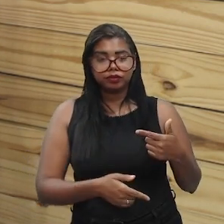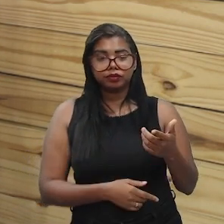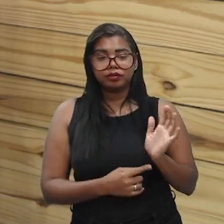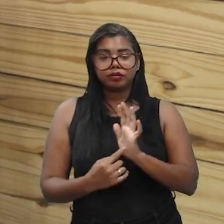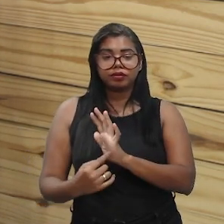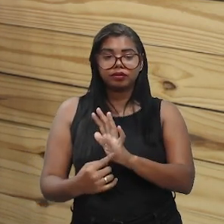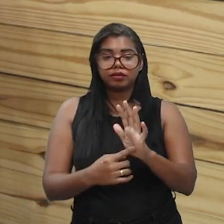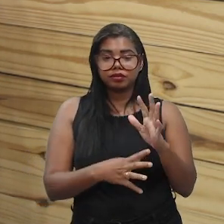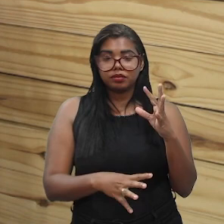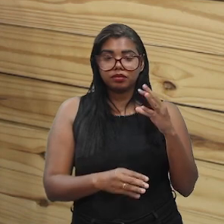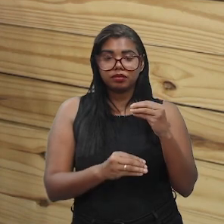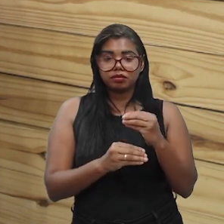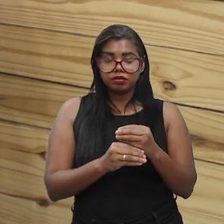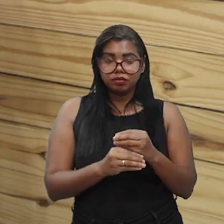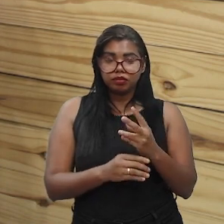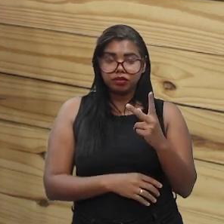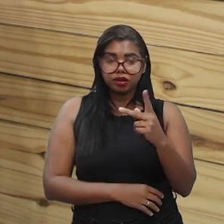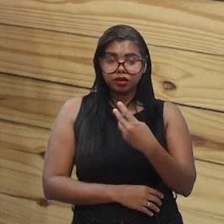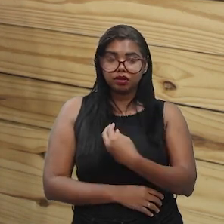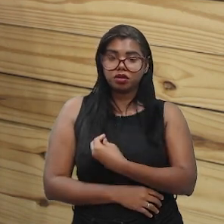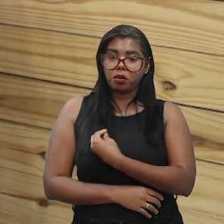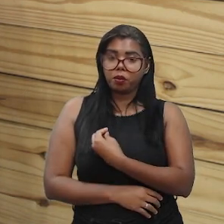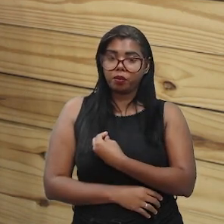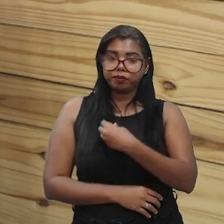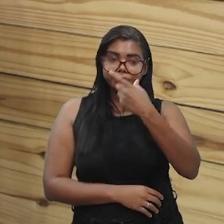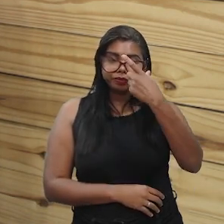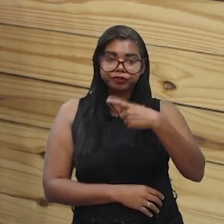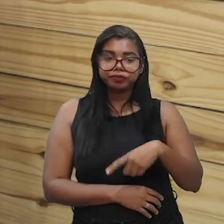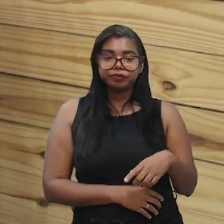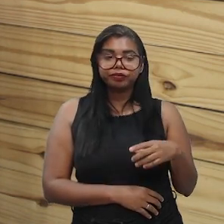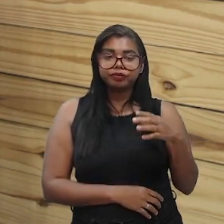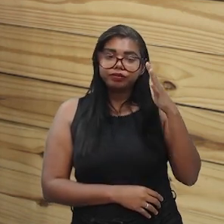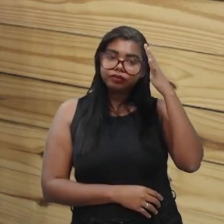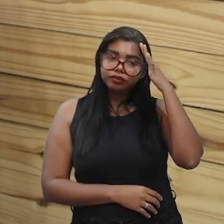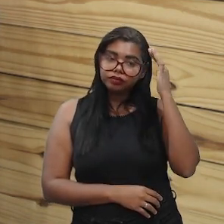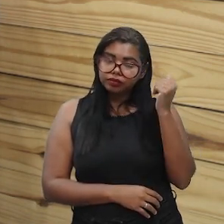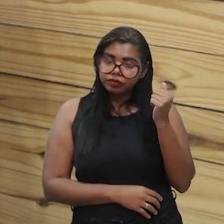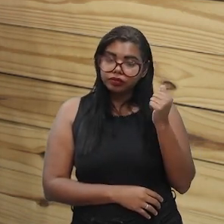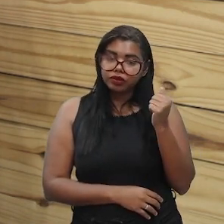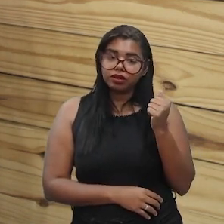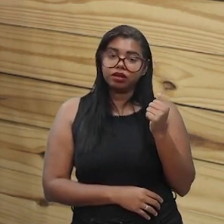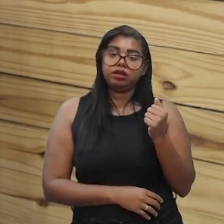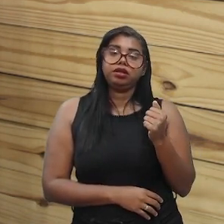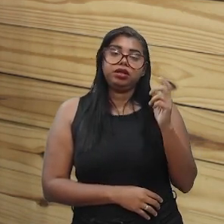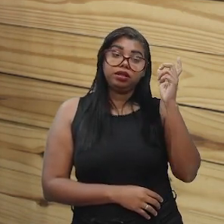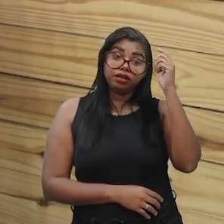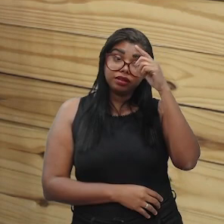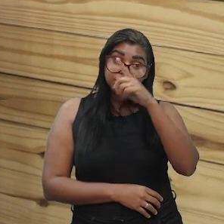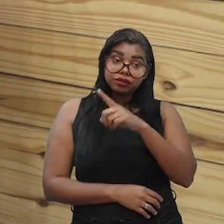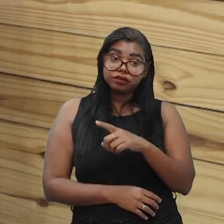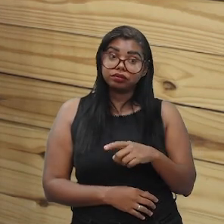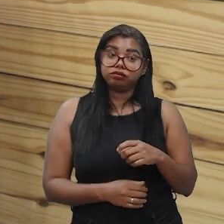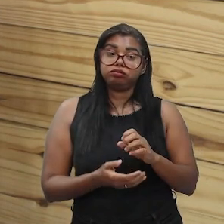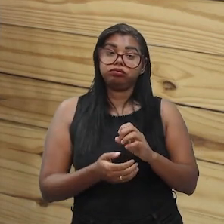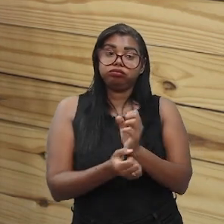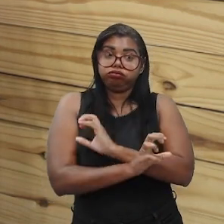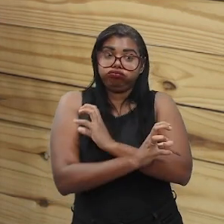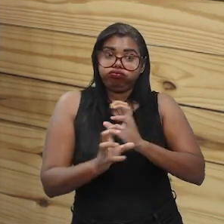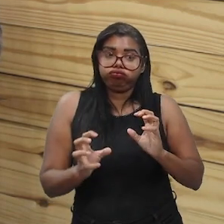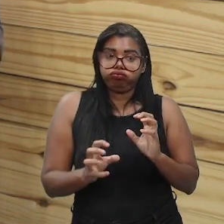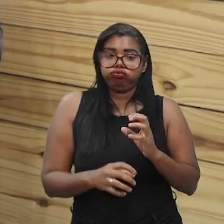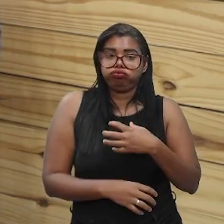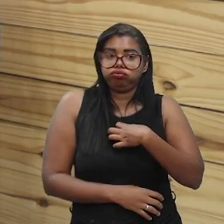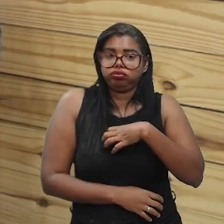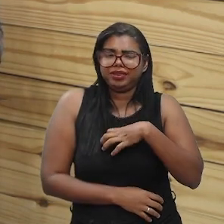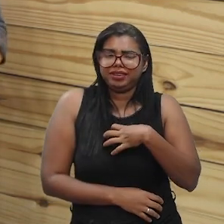não trazer essa sobrecarga para a sua vida pessoal. A gente sabe que o momento de estresse ele é inevitável, ele vai surgir, mas é preciso